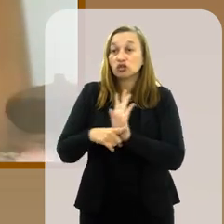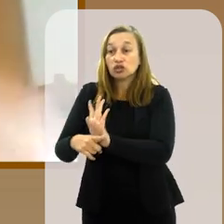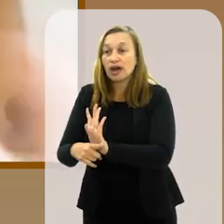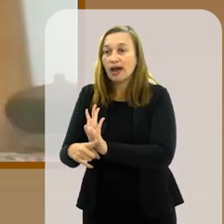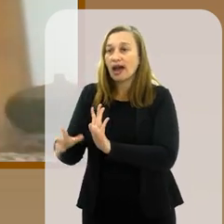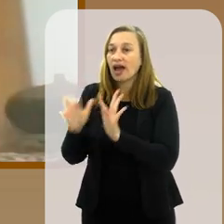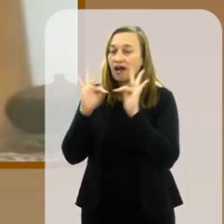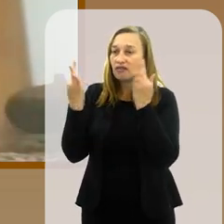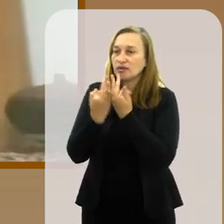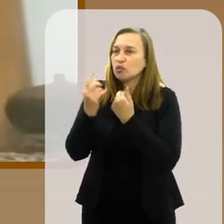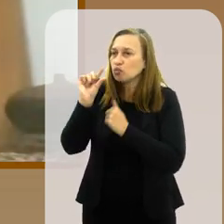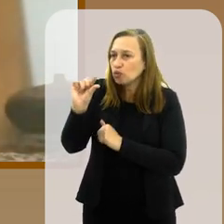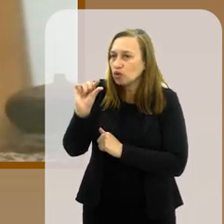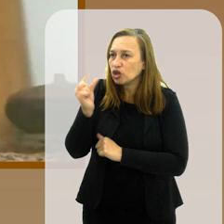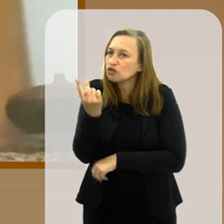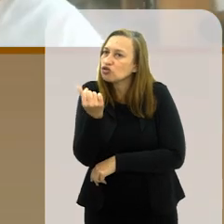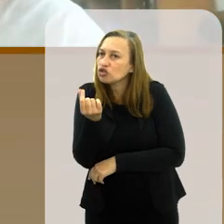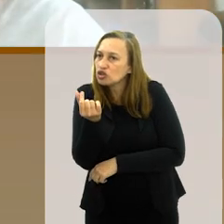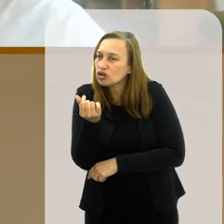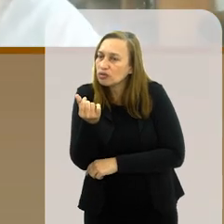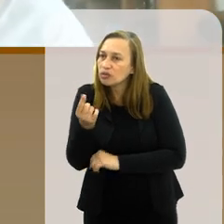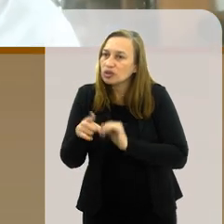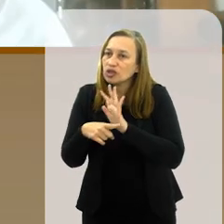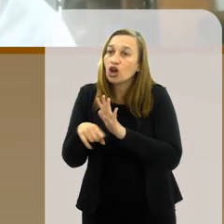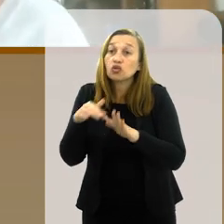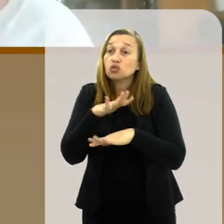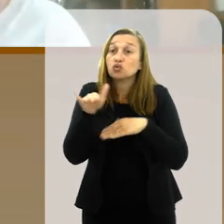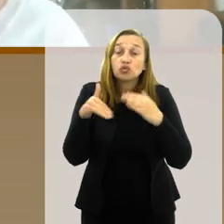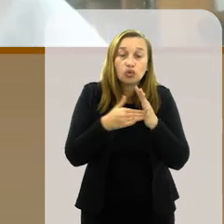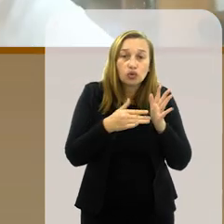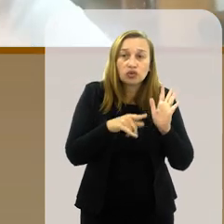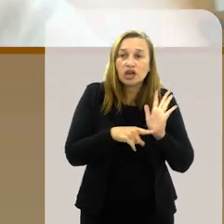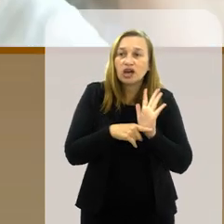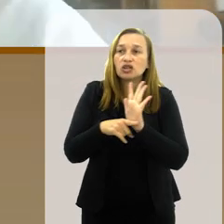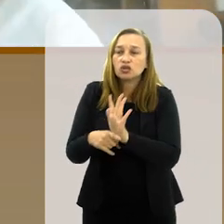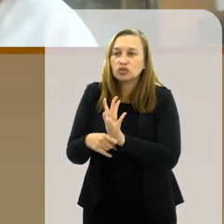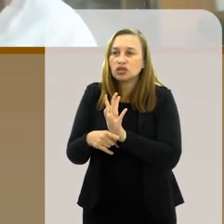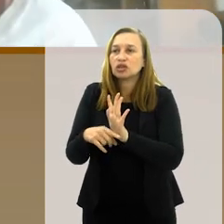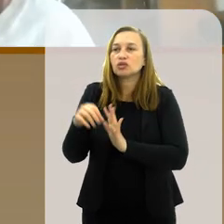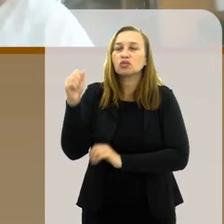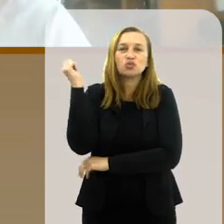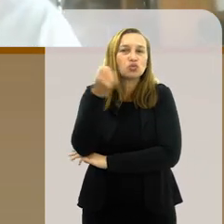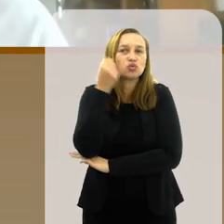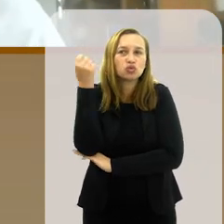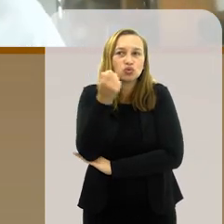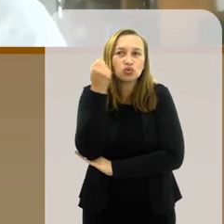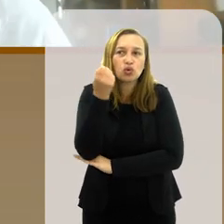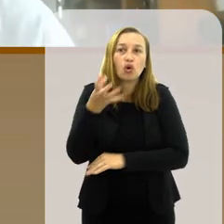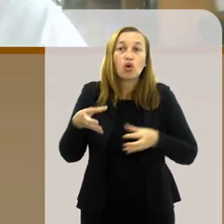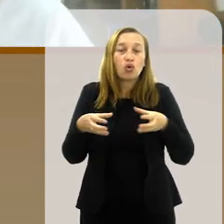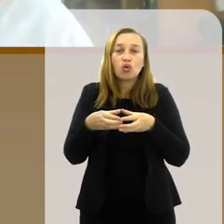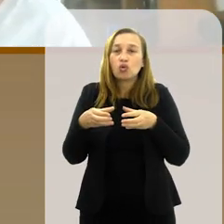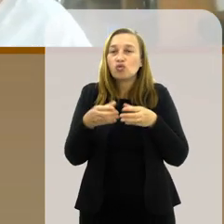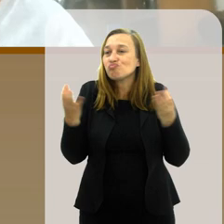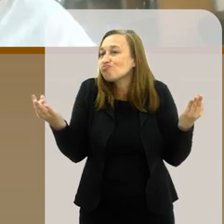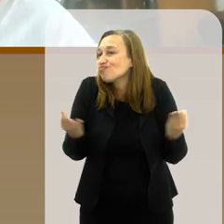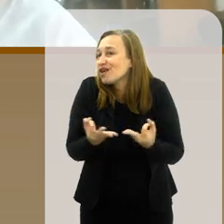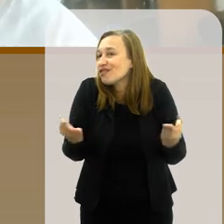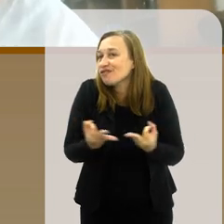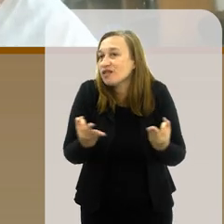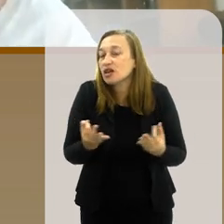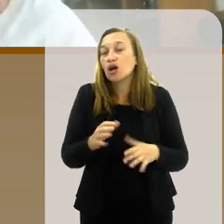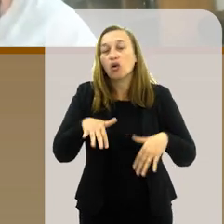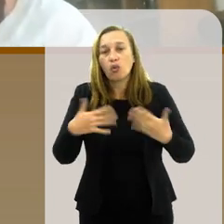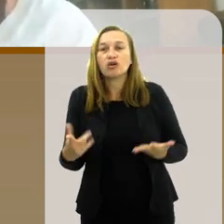ajudar a família, né? Um pouquinho de dinheiro para ajudar a família, todo mundo ajudando o Sul. É assim, um